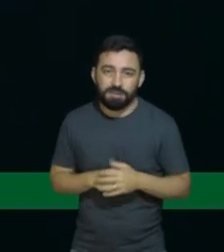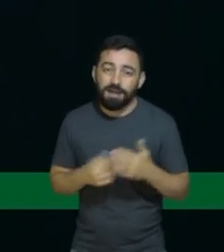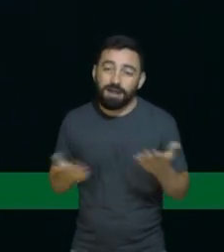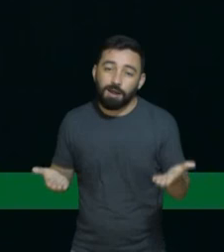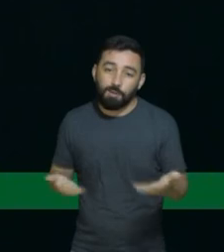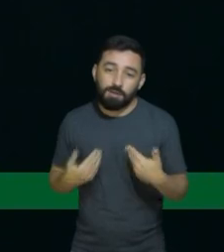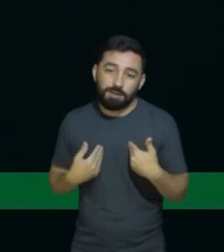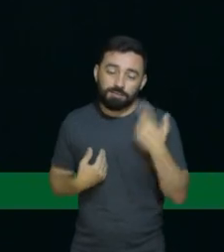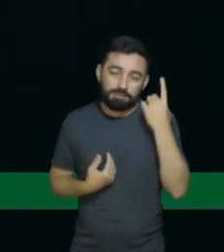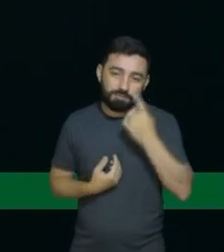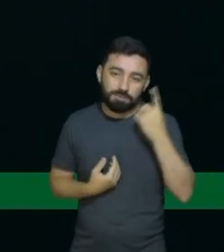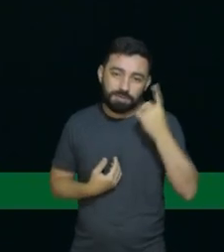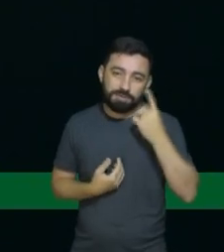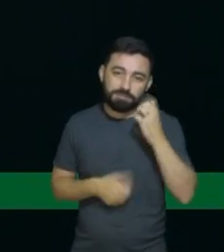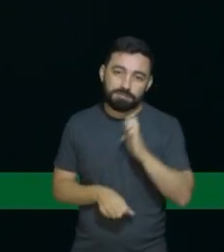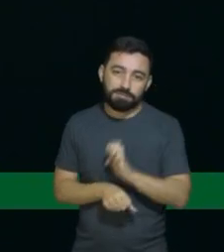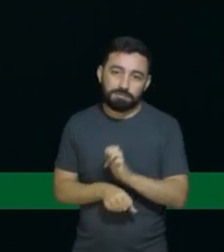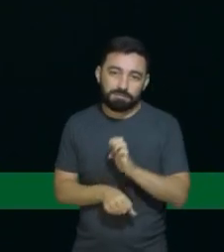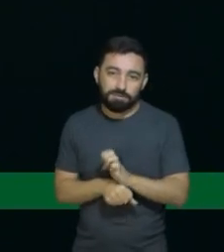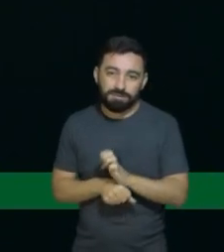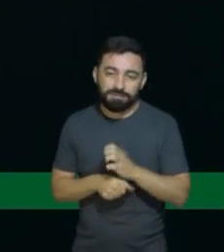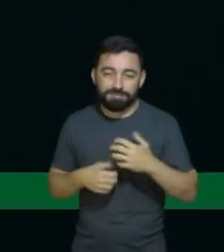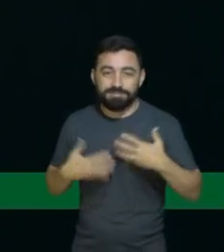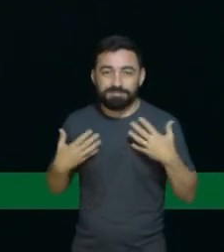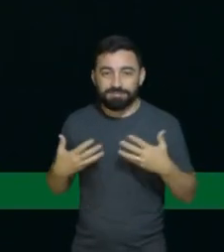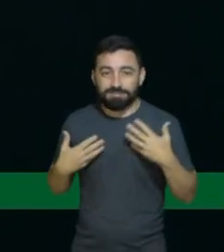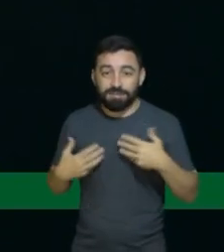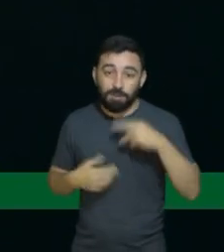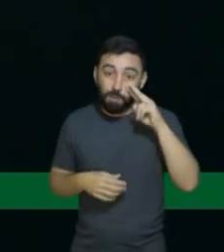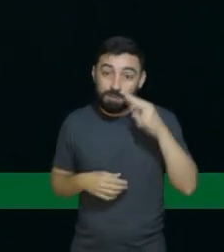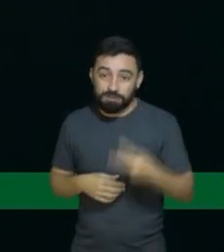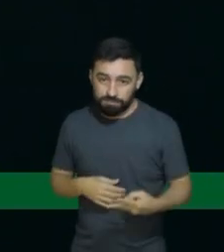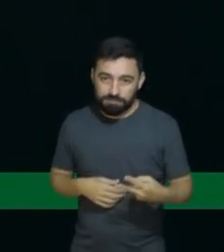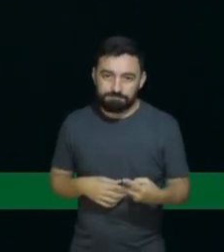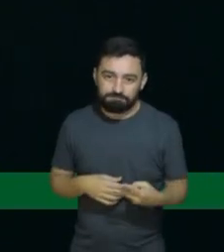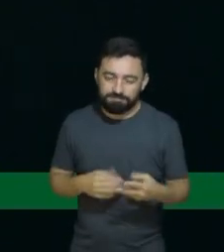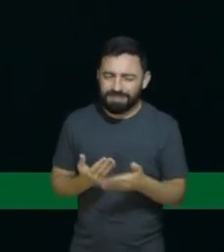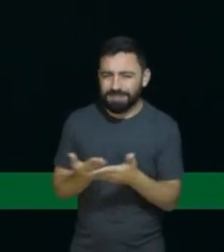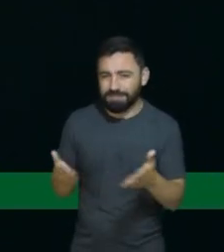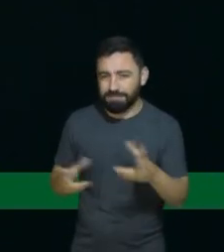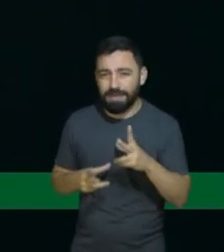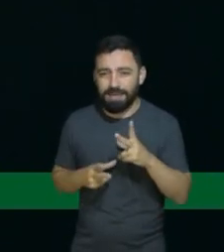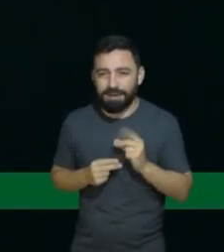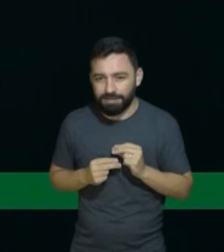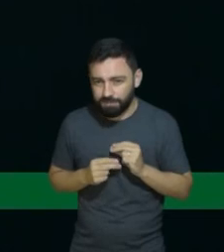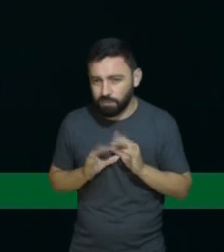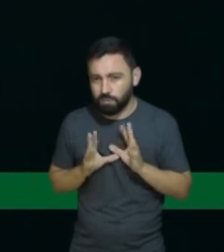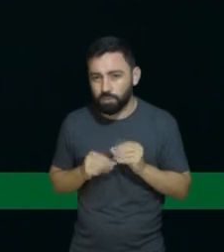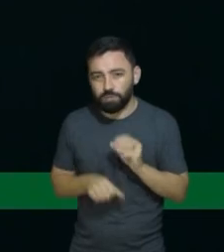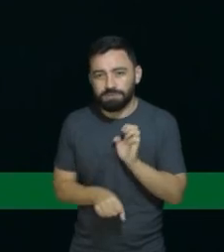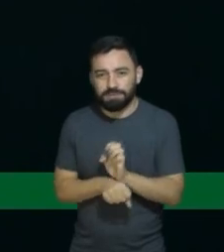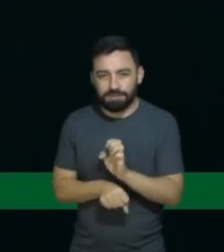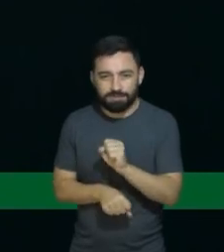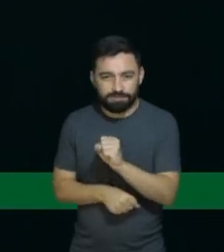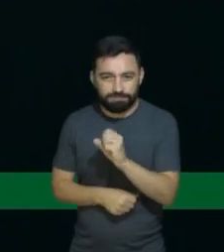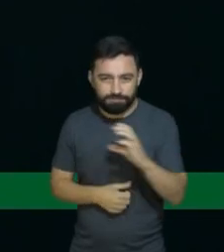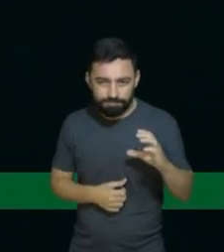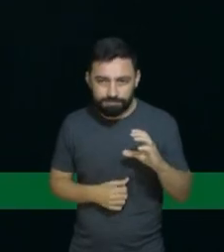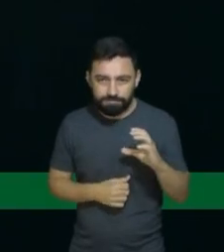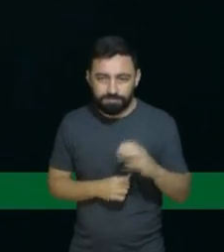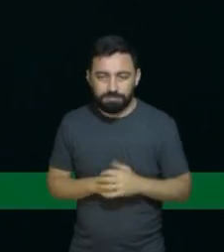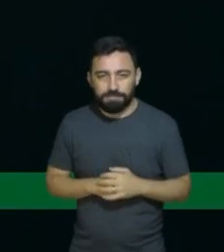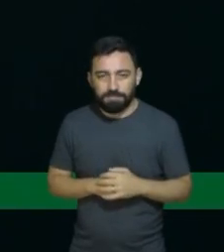deputado estadual Tem alegria por conta do reconhecimento que eles merecem de todo o Estado de Santa Catarina